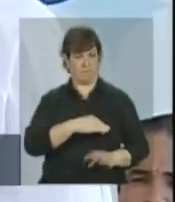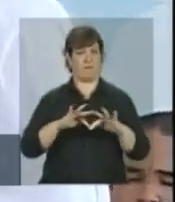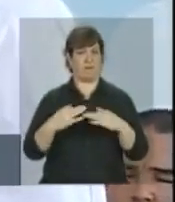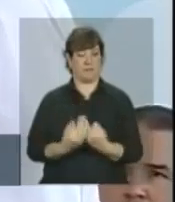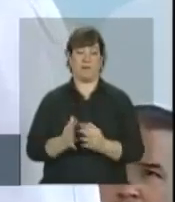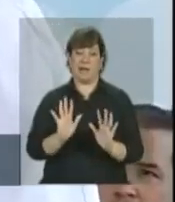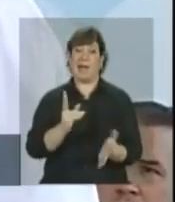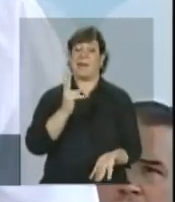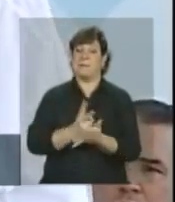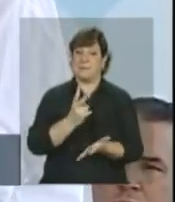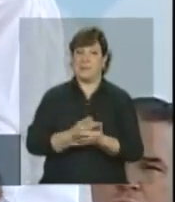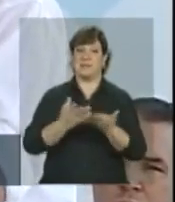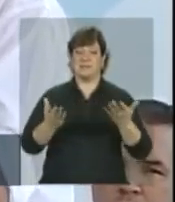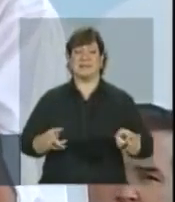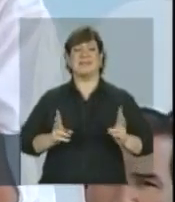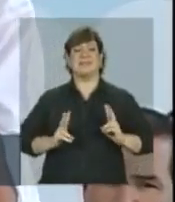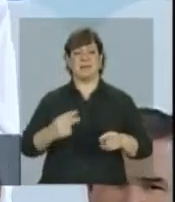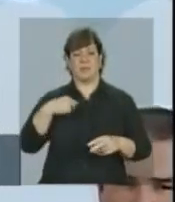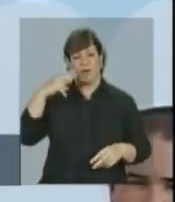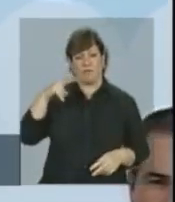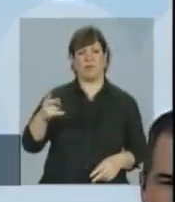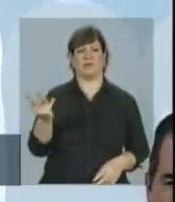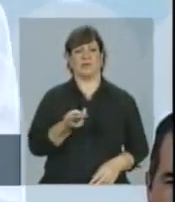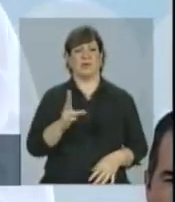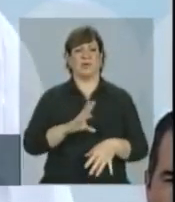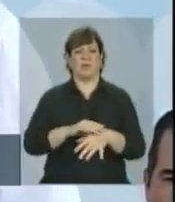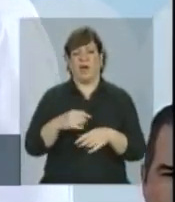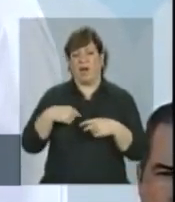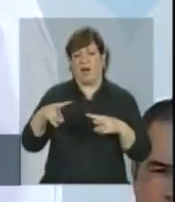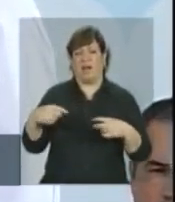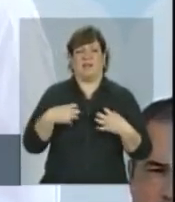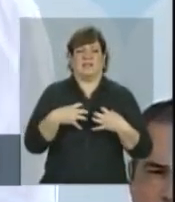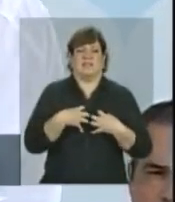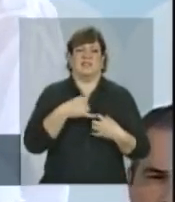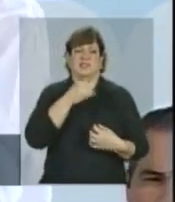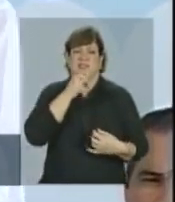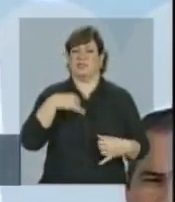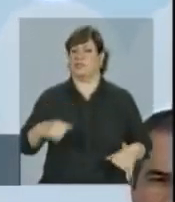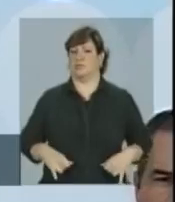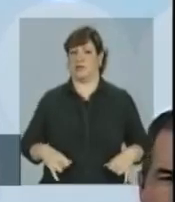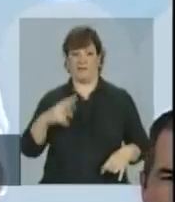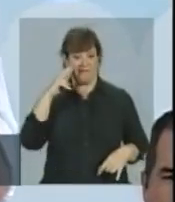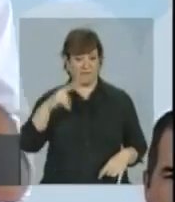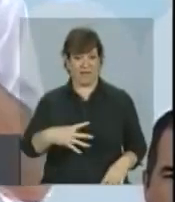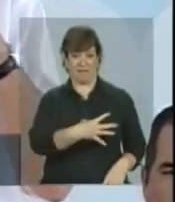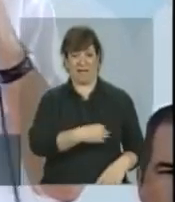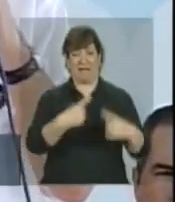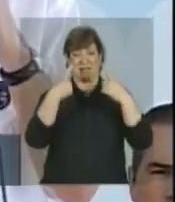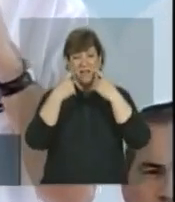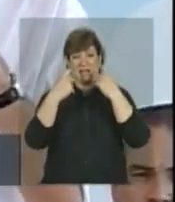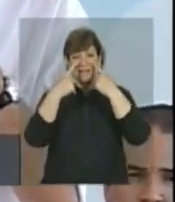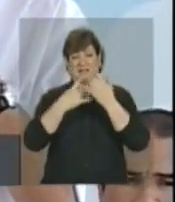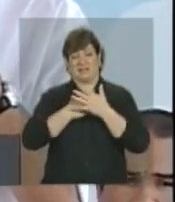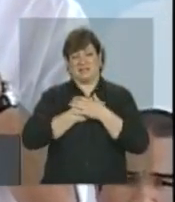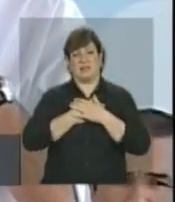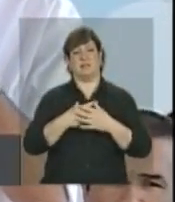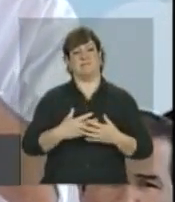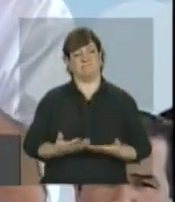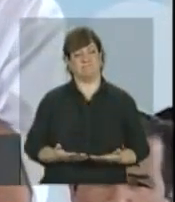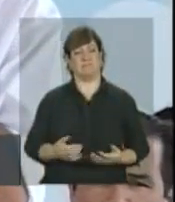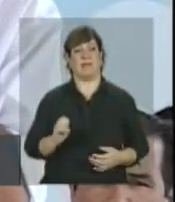assim, toda vez que eu vi eles dois doentes, eu sofri demais. Ver filho da gente chorando, eu quero homenagear